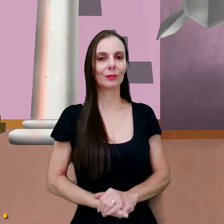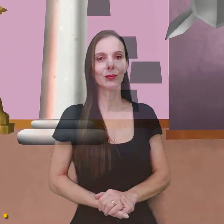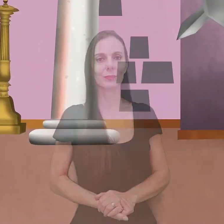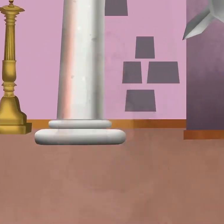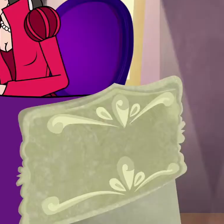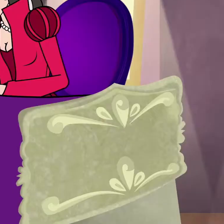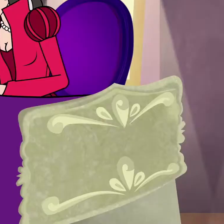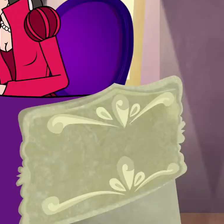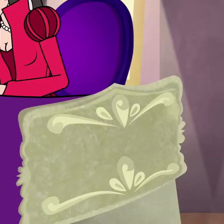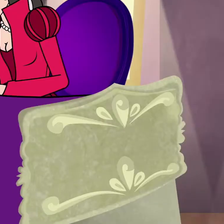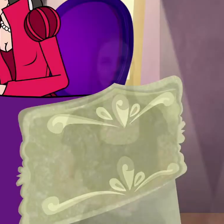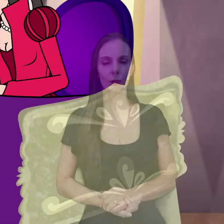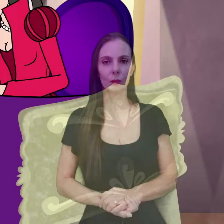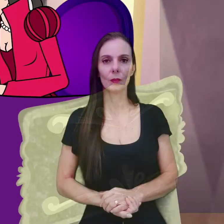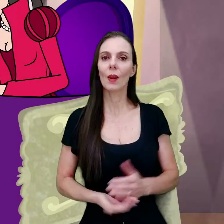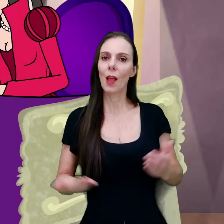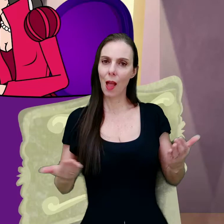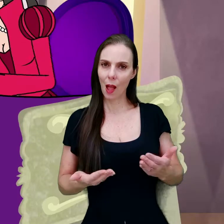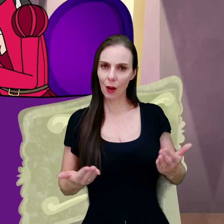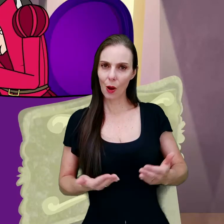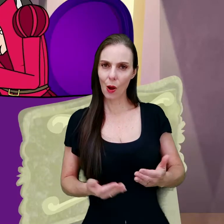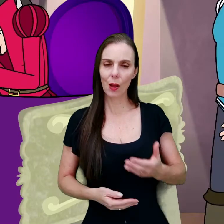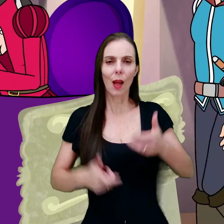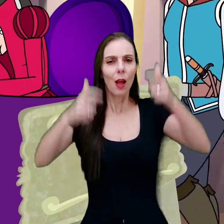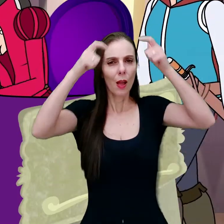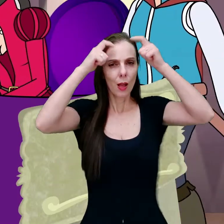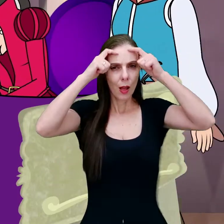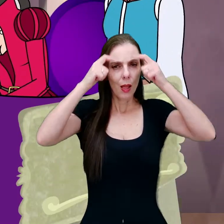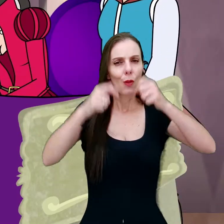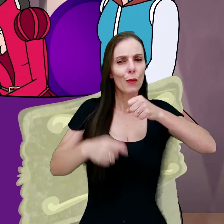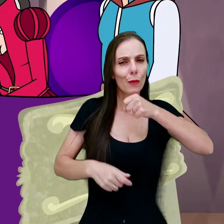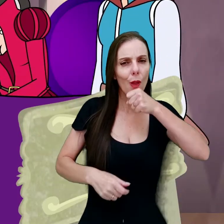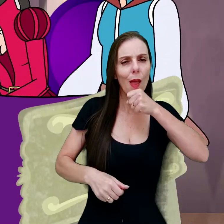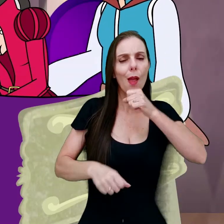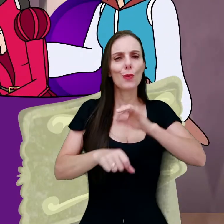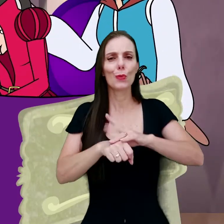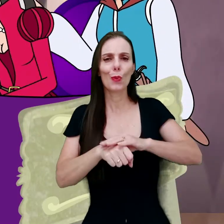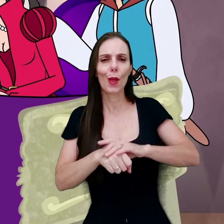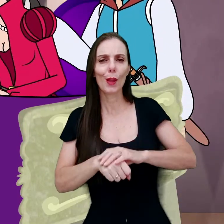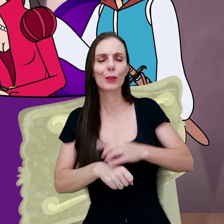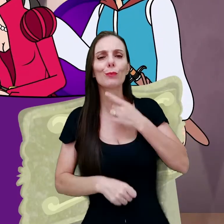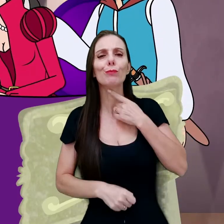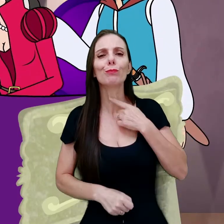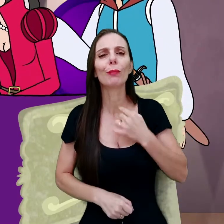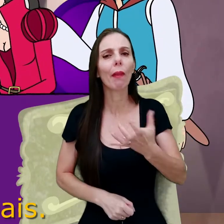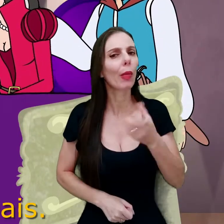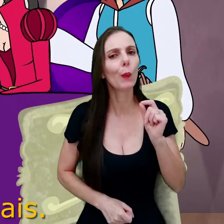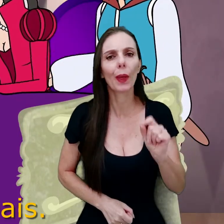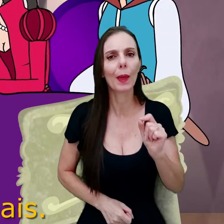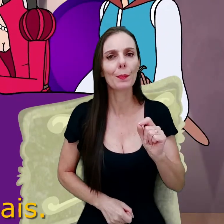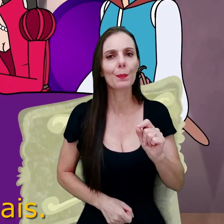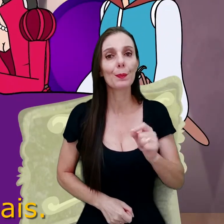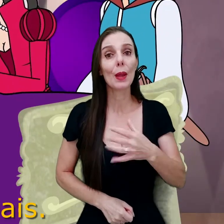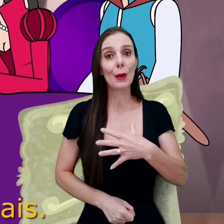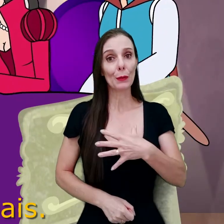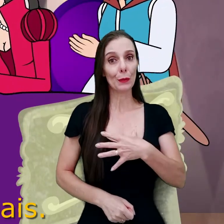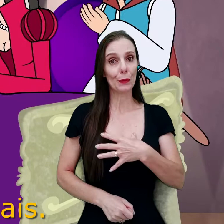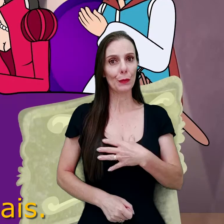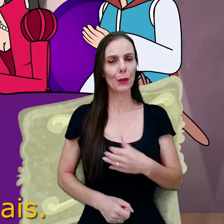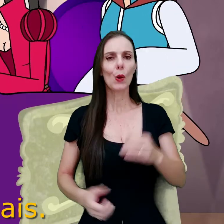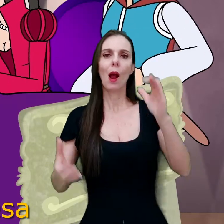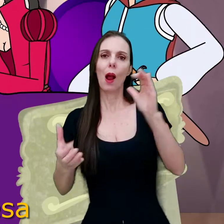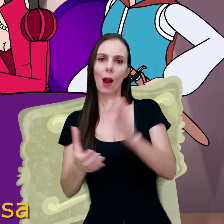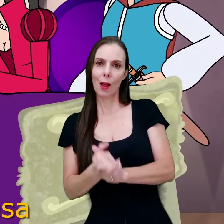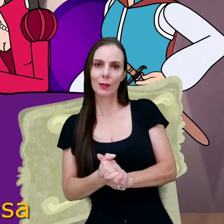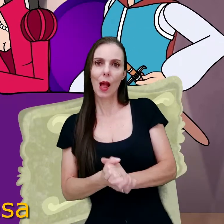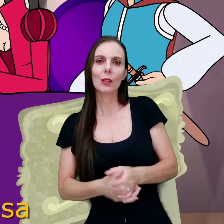jovem. Agora, o velho e doente rei desejava que seu filho, o príncipe, levasse o trono de seus